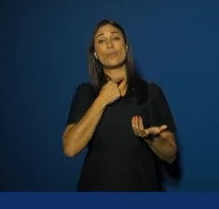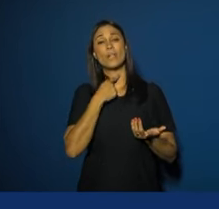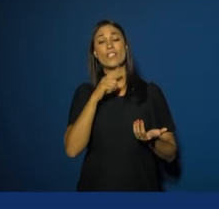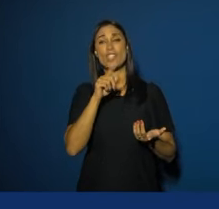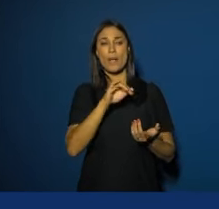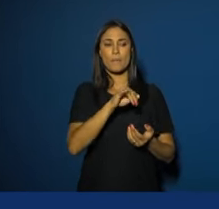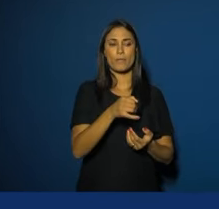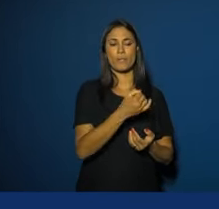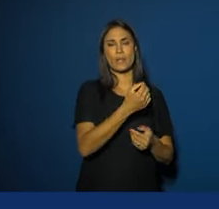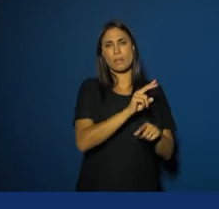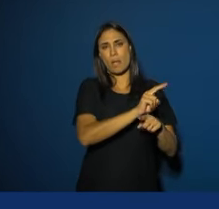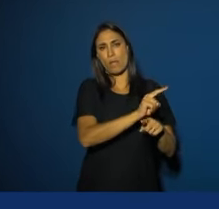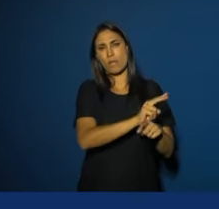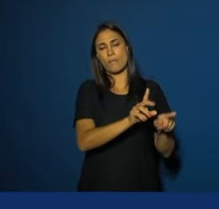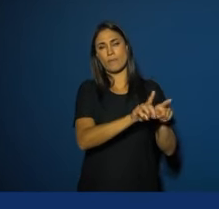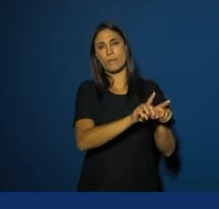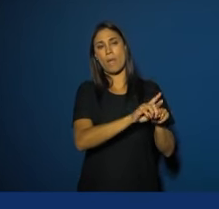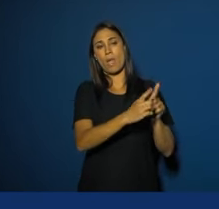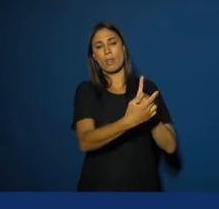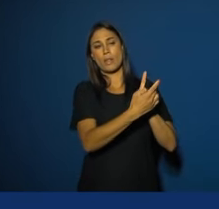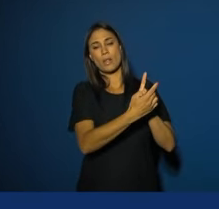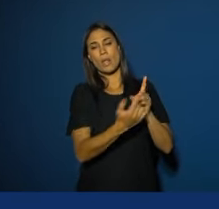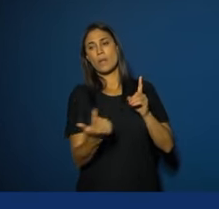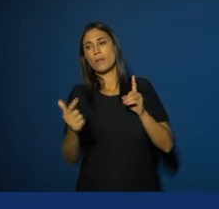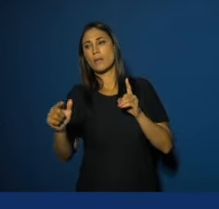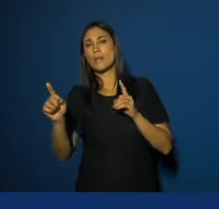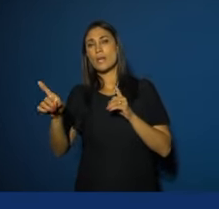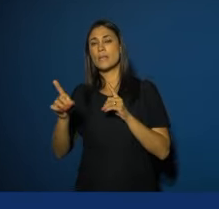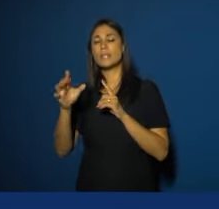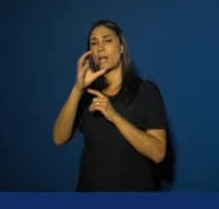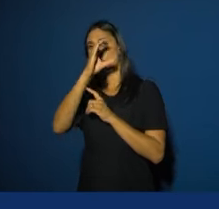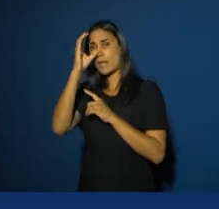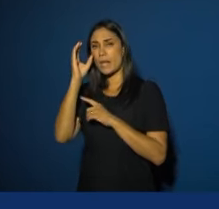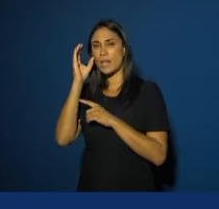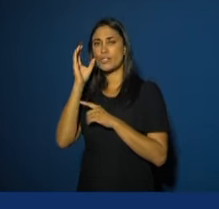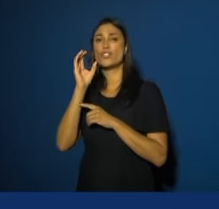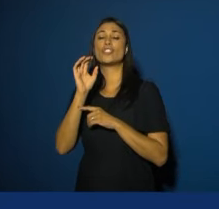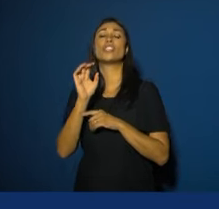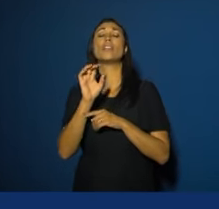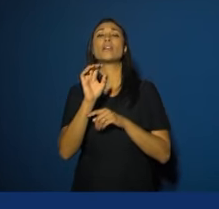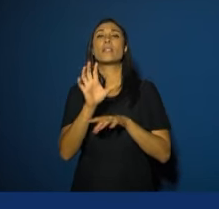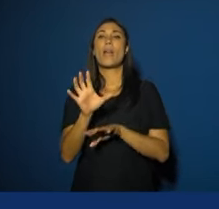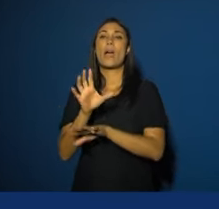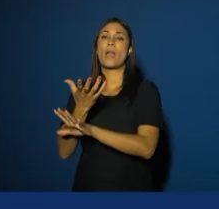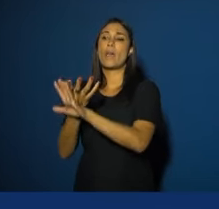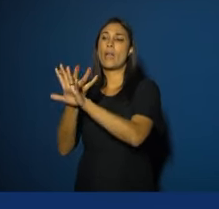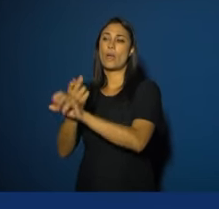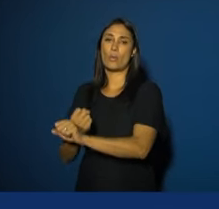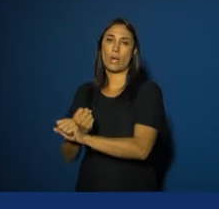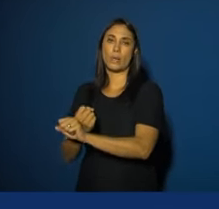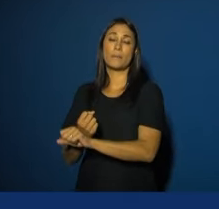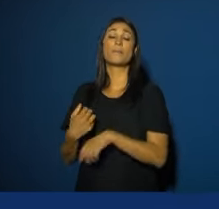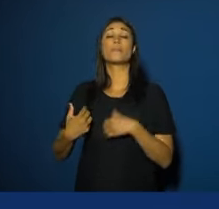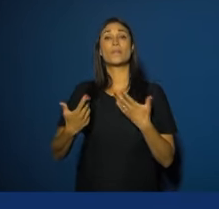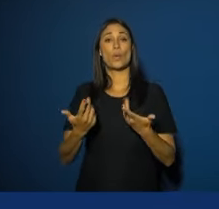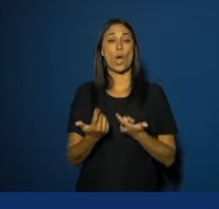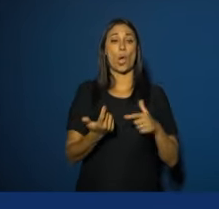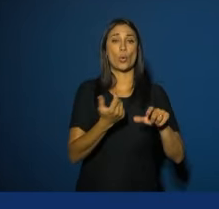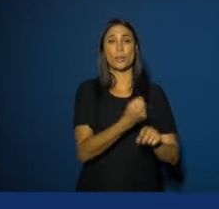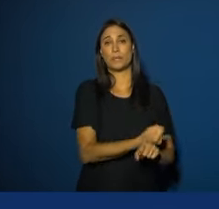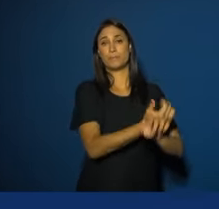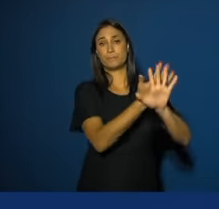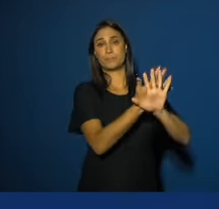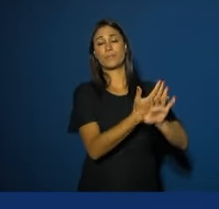essas reservas e atender esse consumidor que está off-grid. E, na parte do on-grid, a gente vê, sim, uma